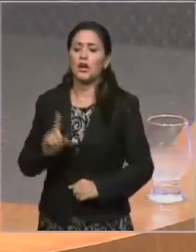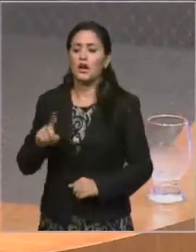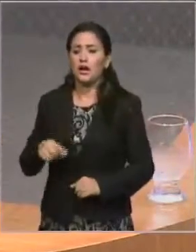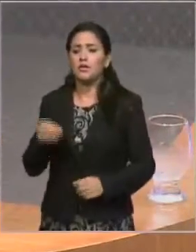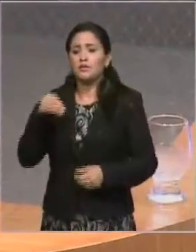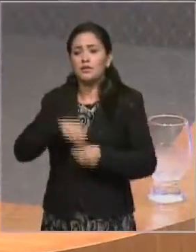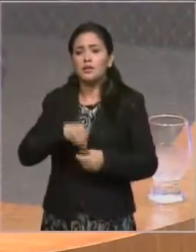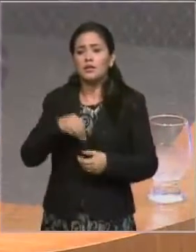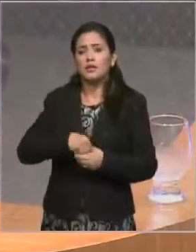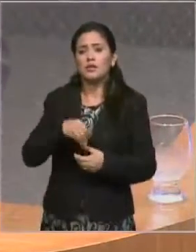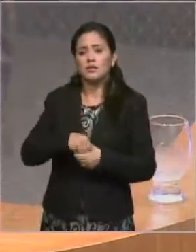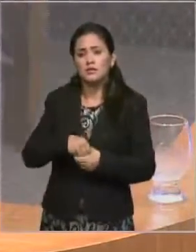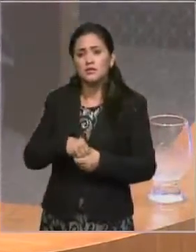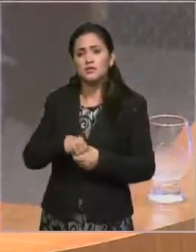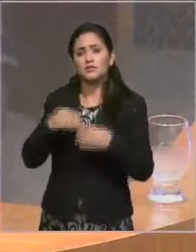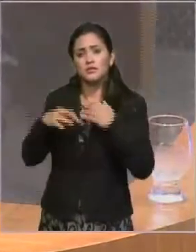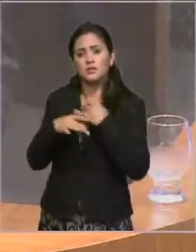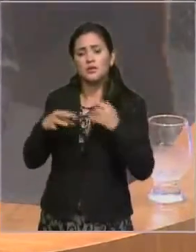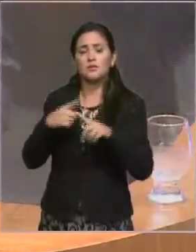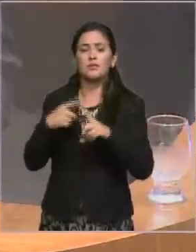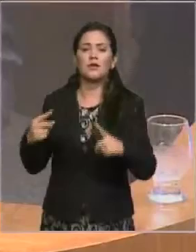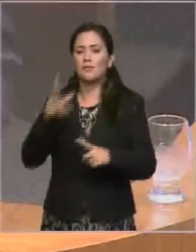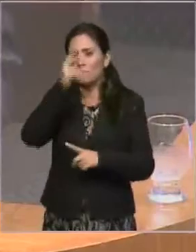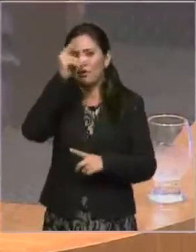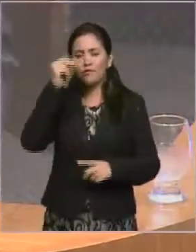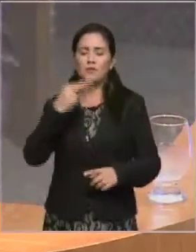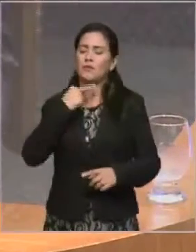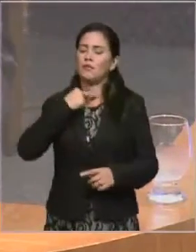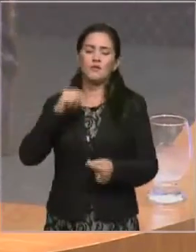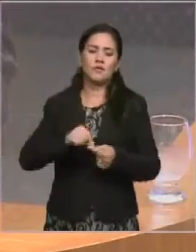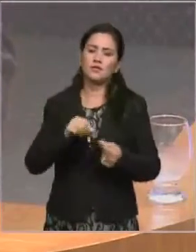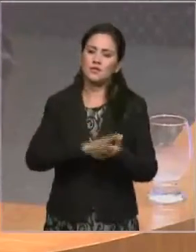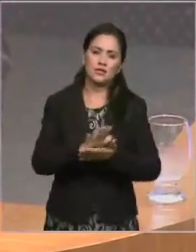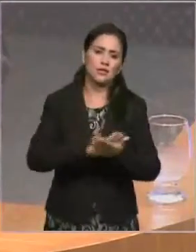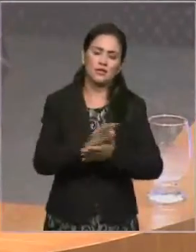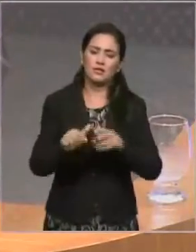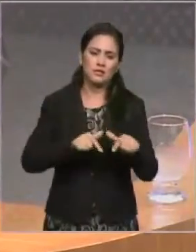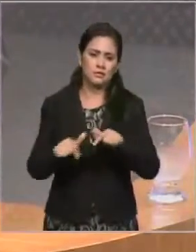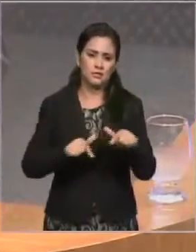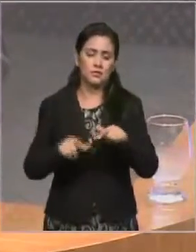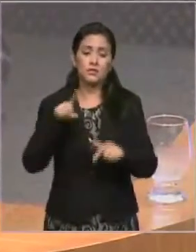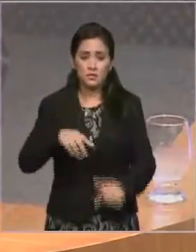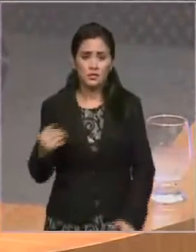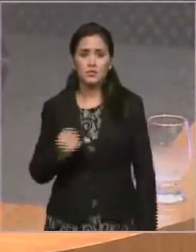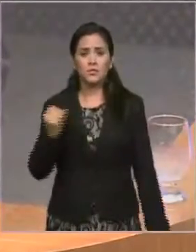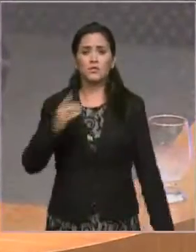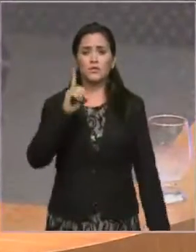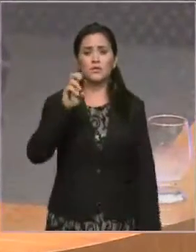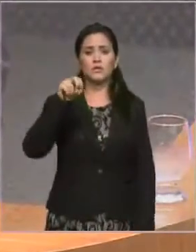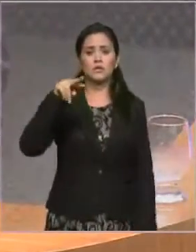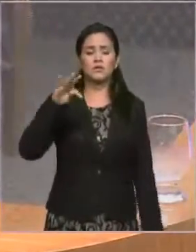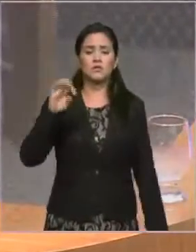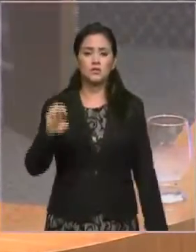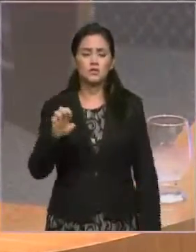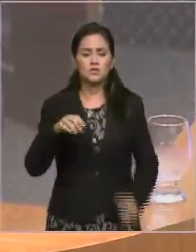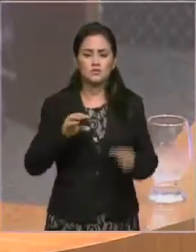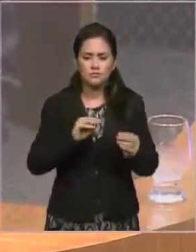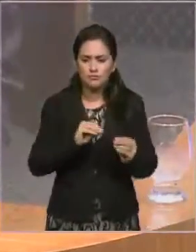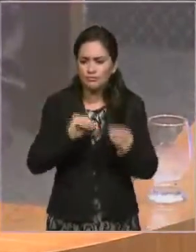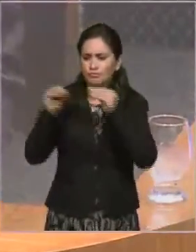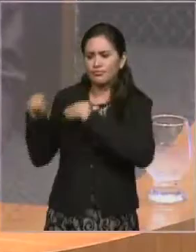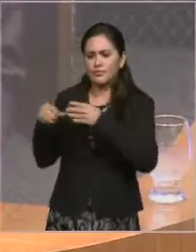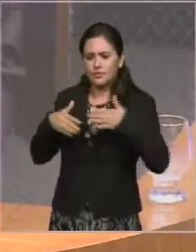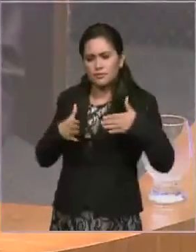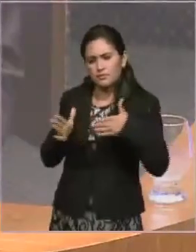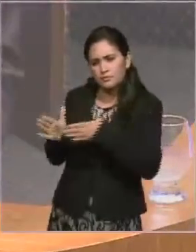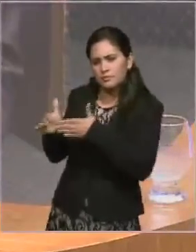prefeito não pode tomar de conta. Então é importante que o DENIT tire imediatamente aquela BR de dentro do nosso município para